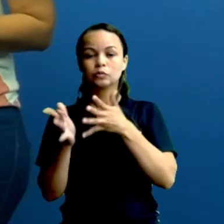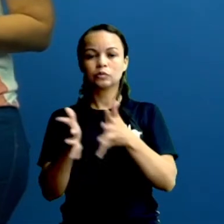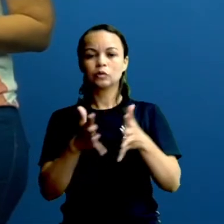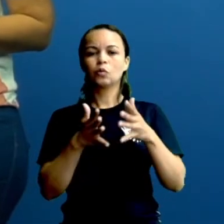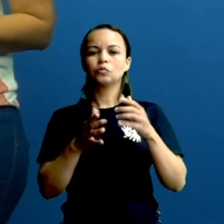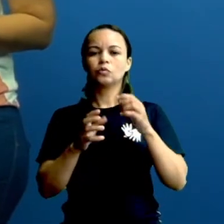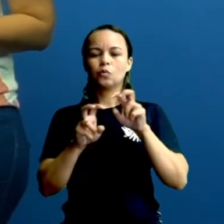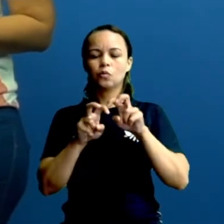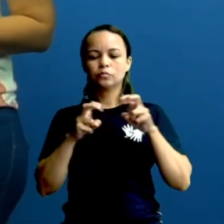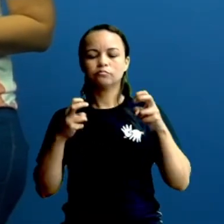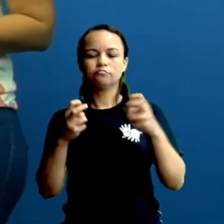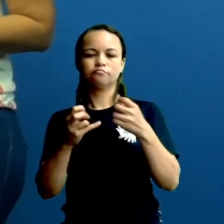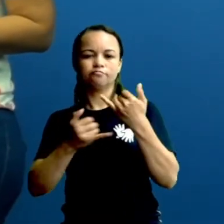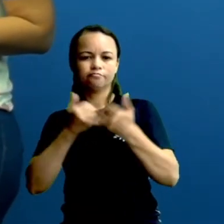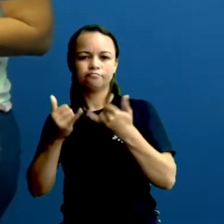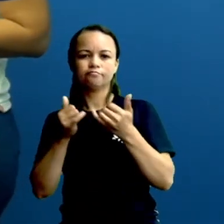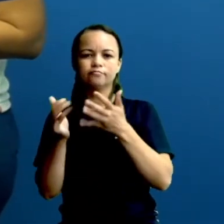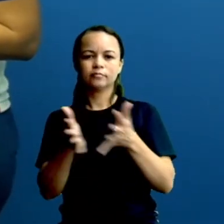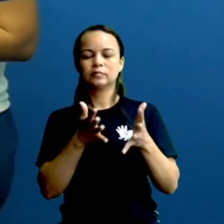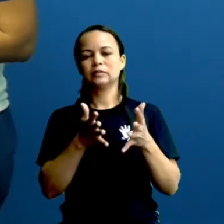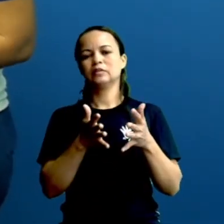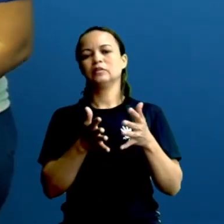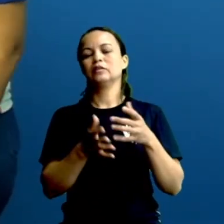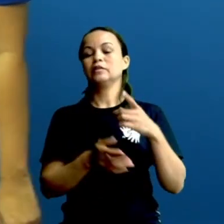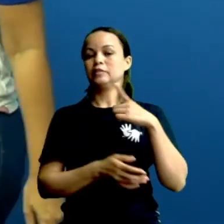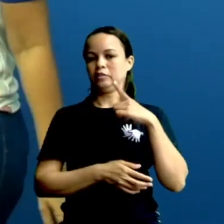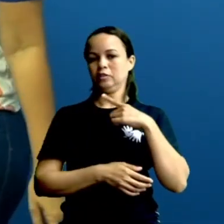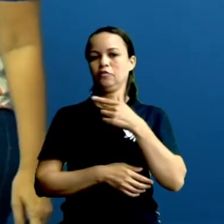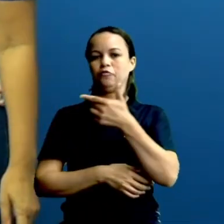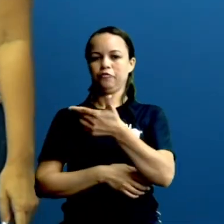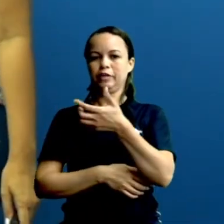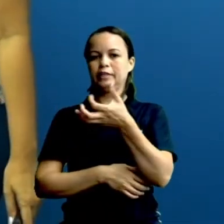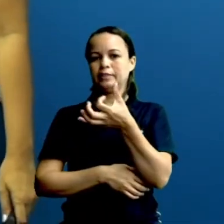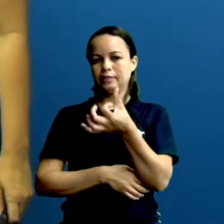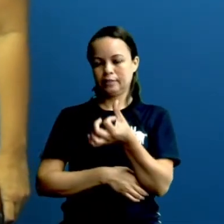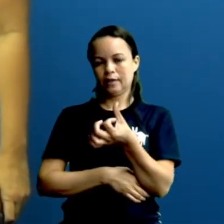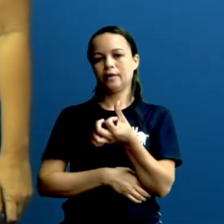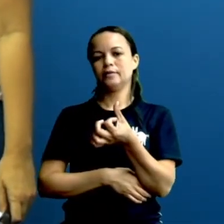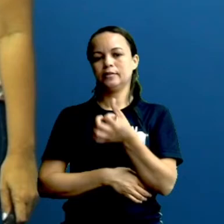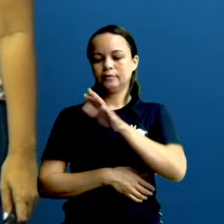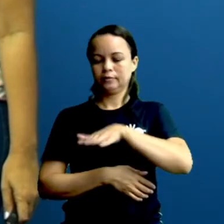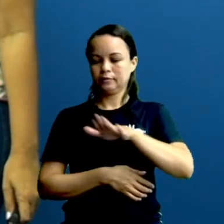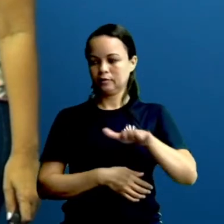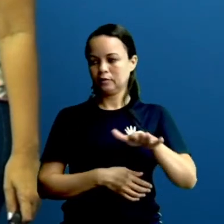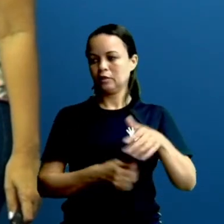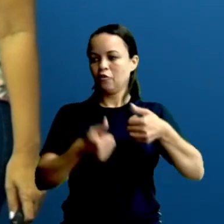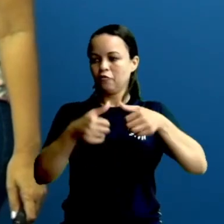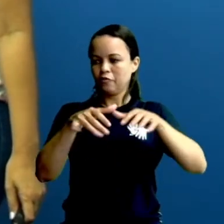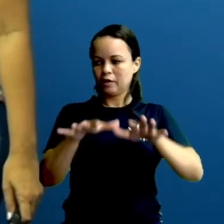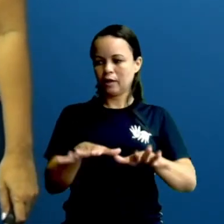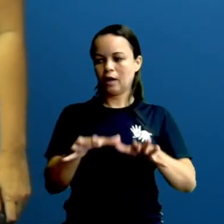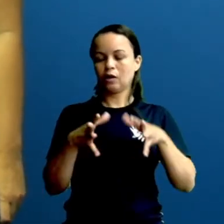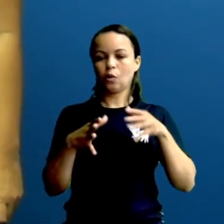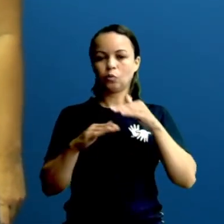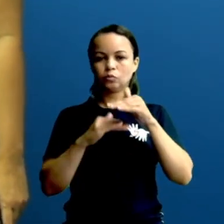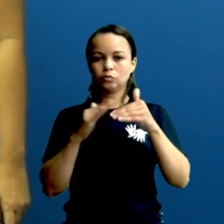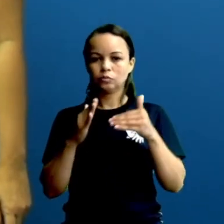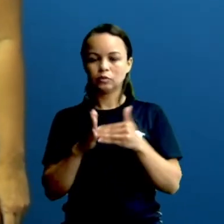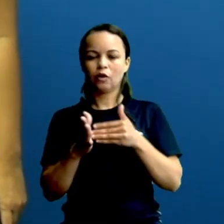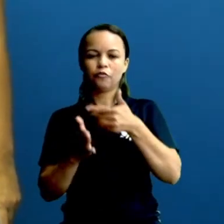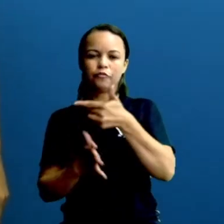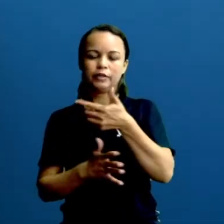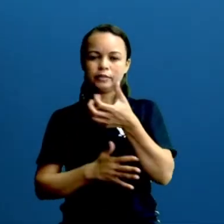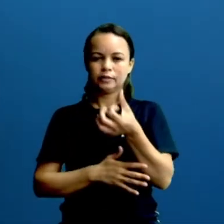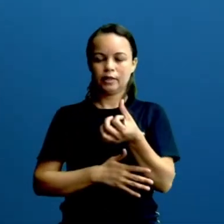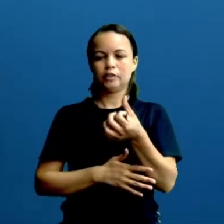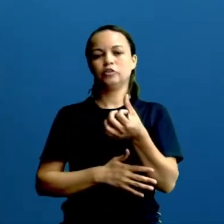parquinho? Ficaram 26 crianças. Ó. Ficaram ao todo 26 crianças no